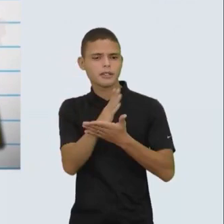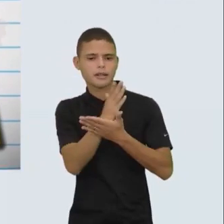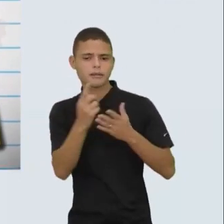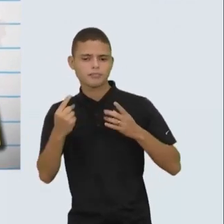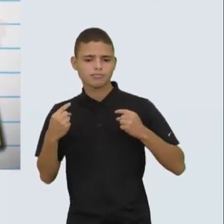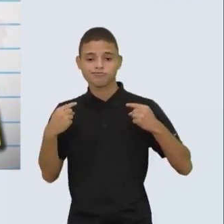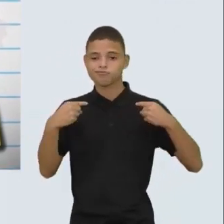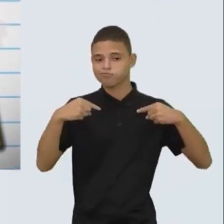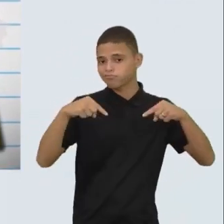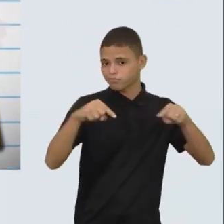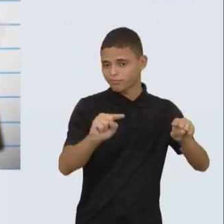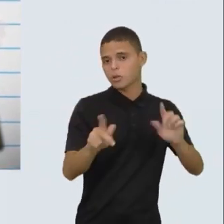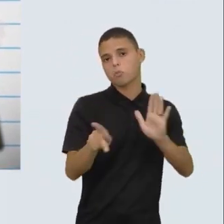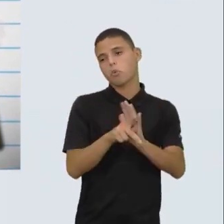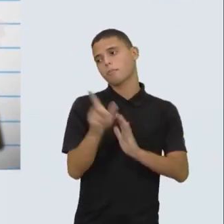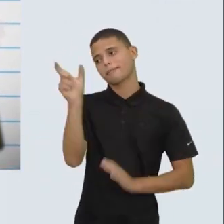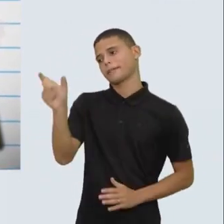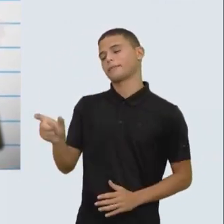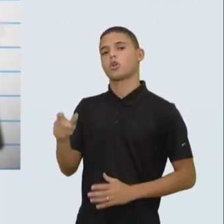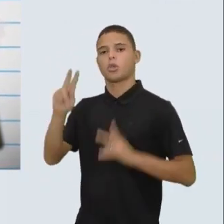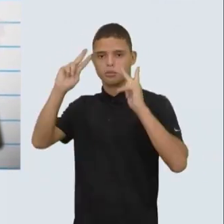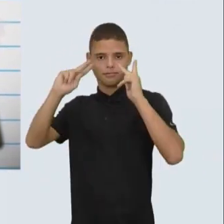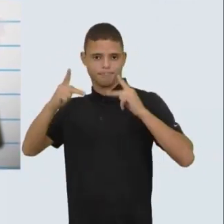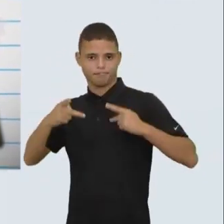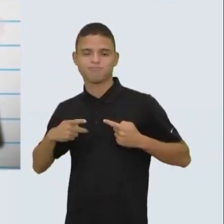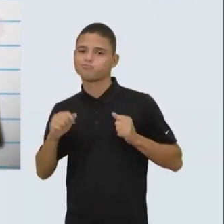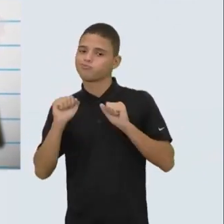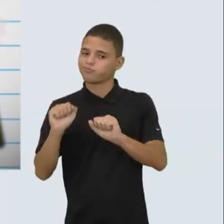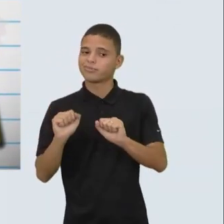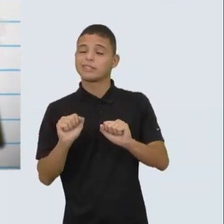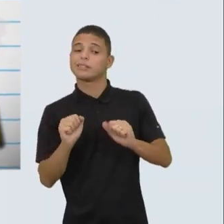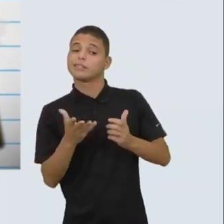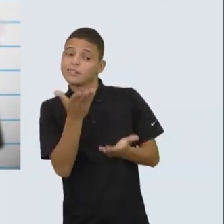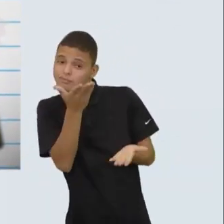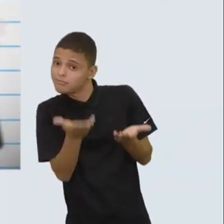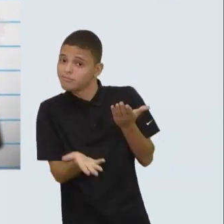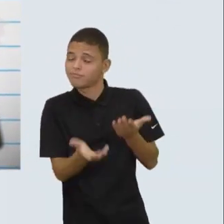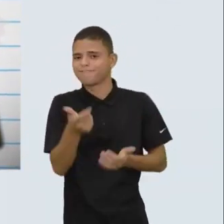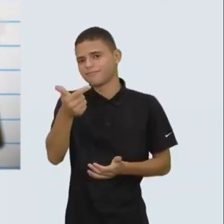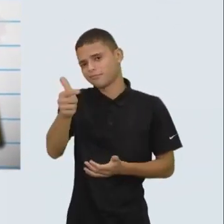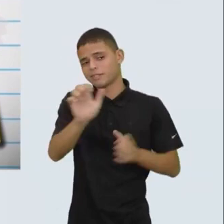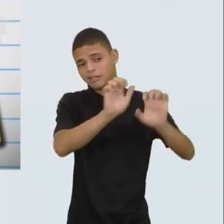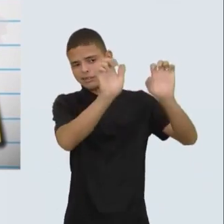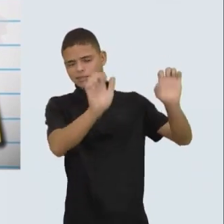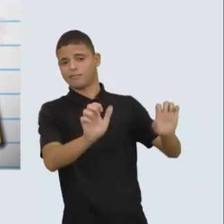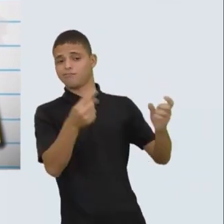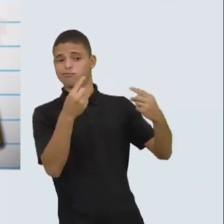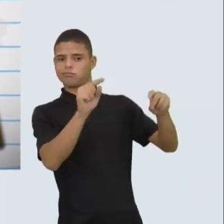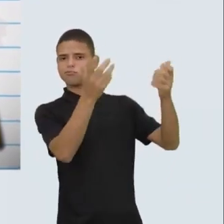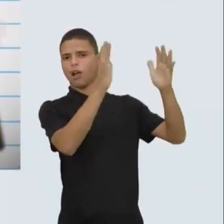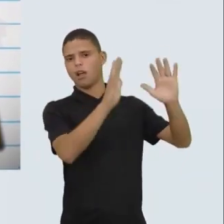danosas, geralmente provocadas pelo homem, podem causar um desequilíbrio que afeta toda uma estrutura maior.